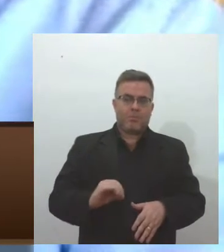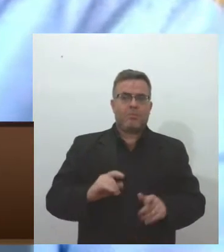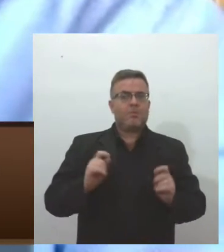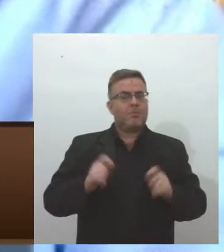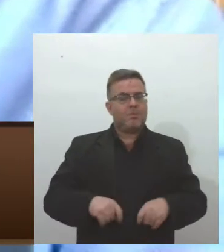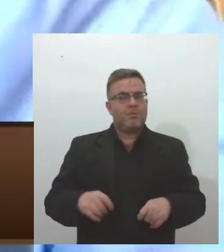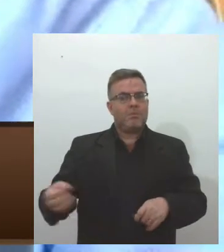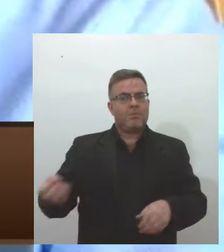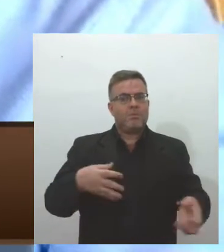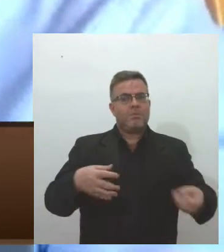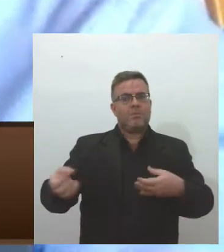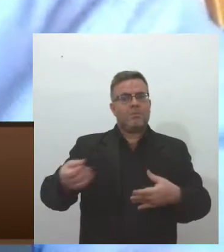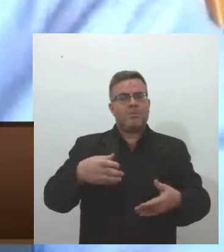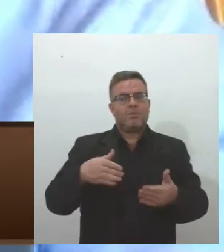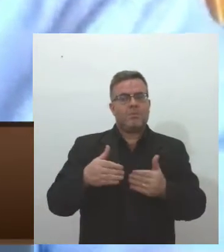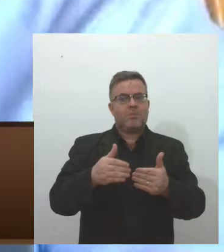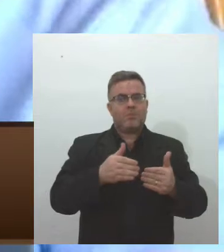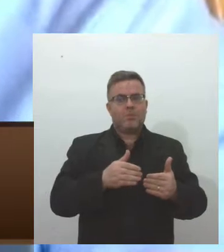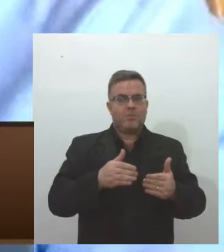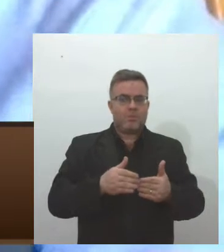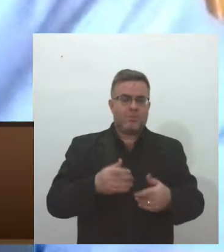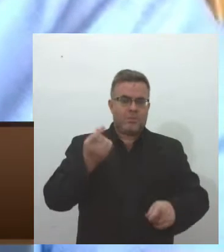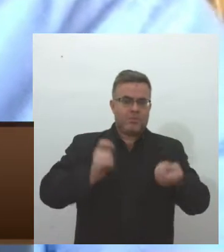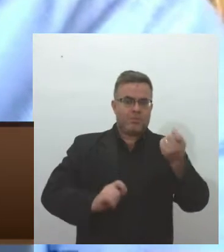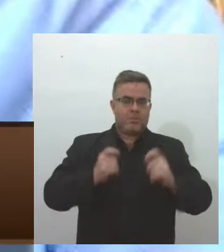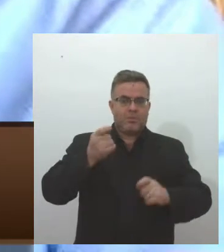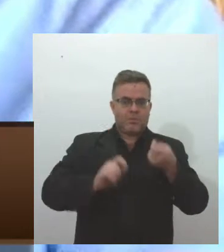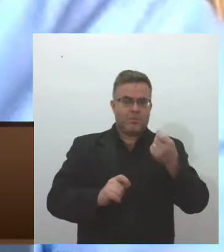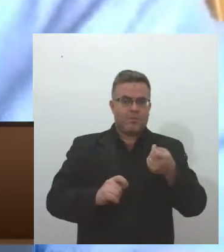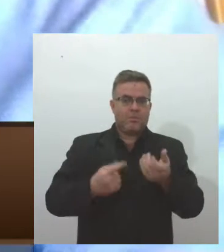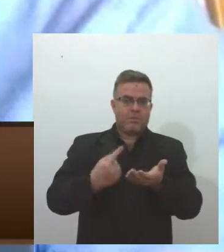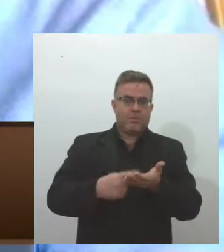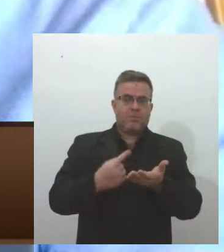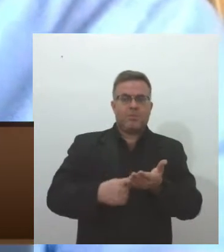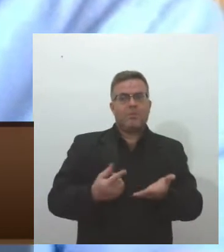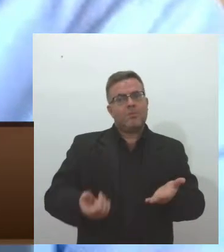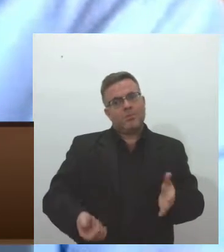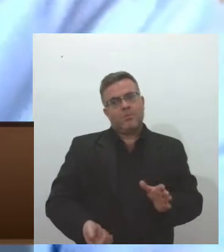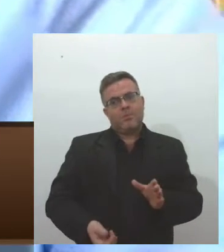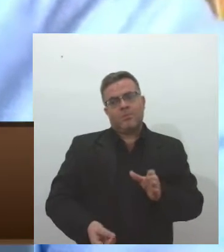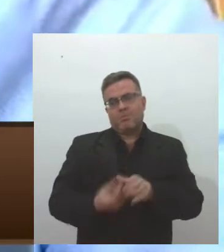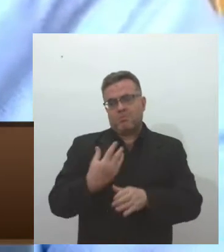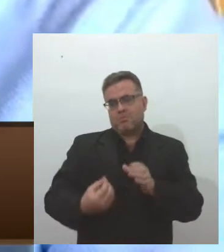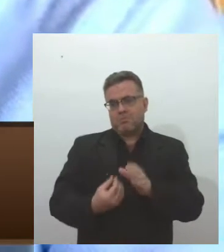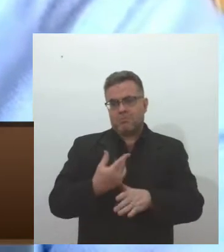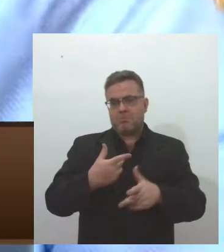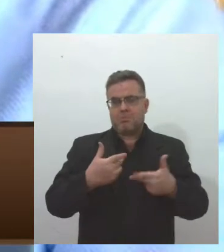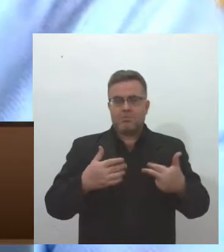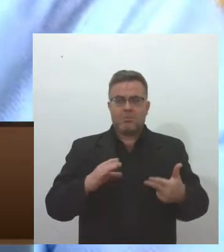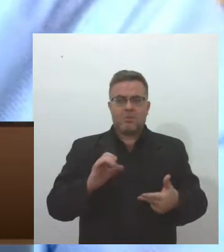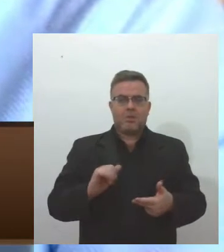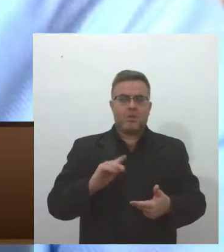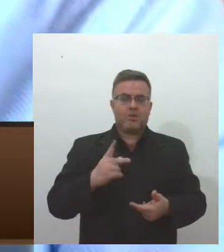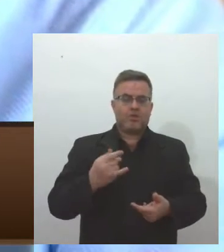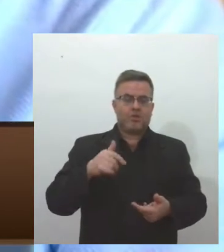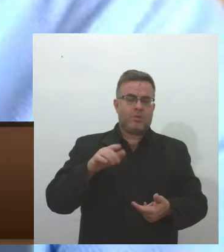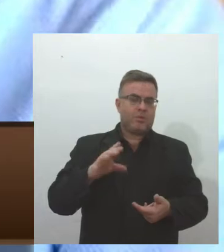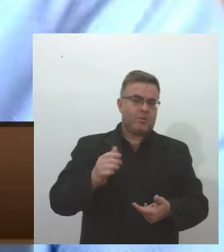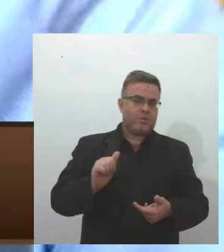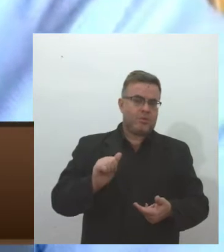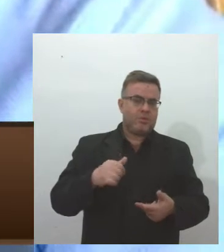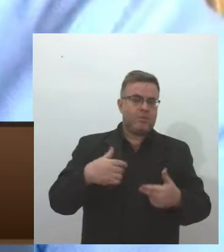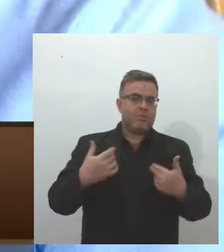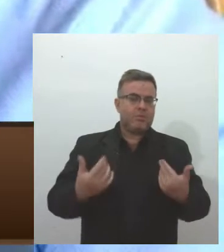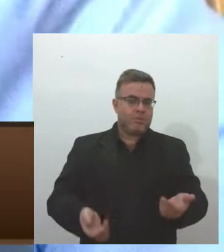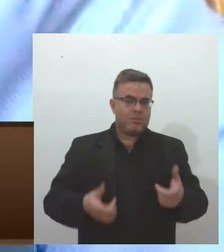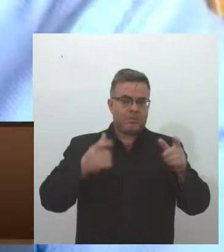novidades envolvendo a fabricação da cachaça, a cachaçaria, e também o